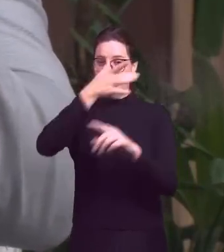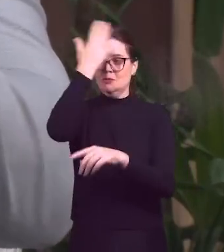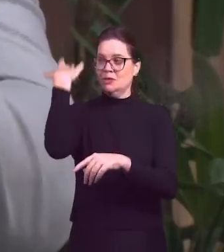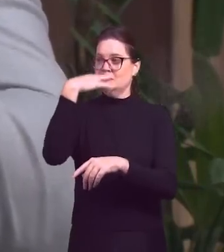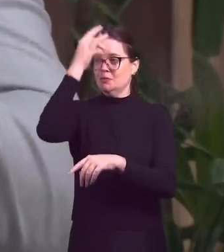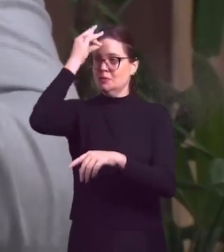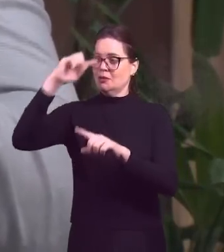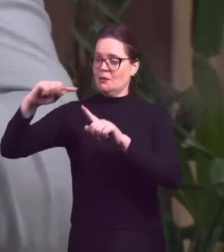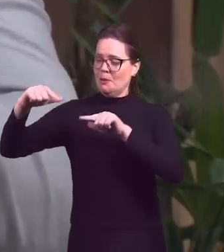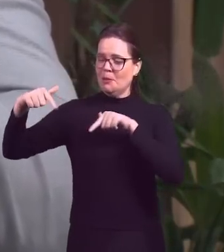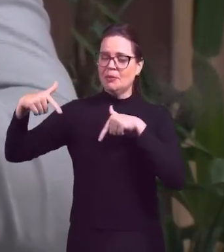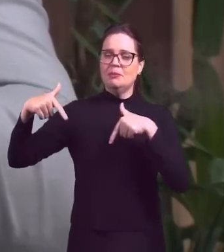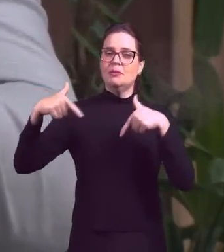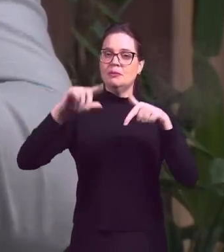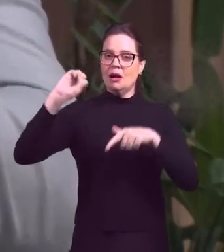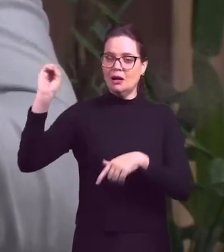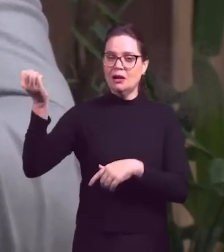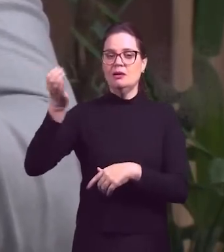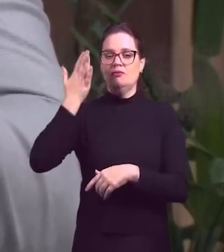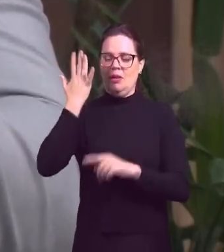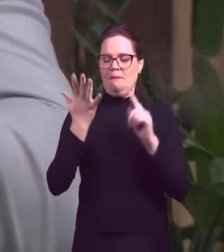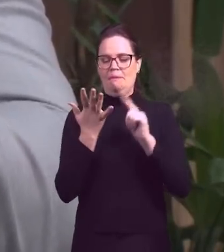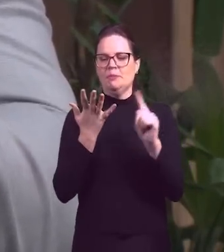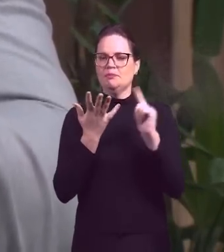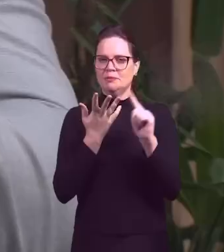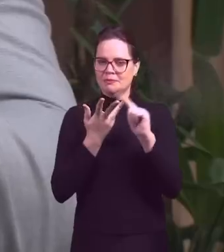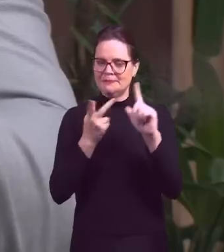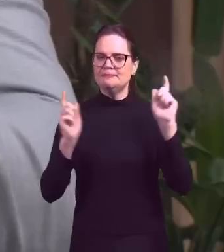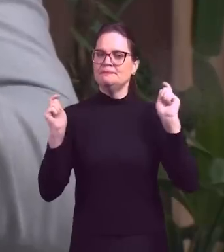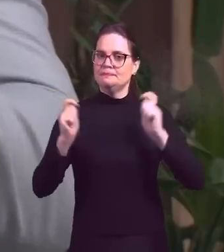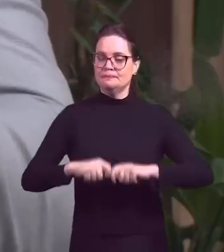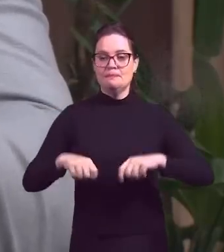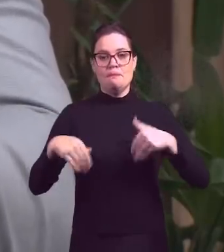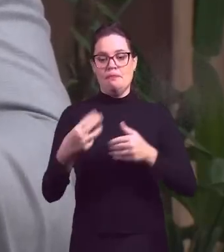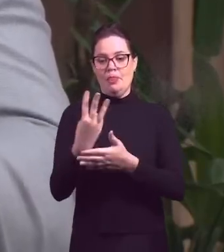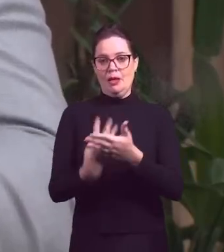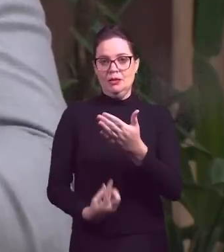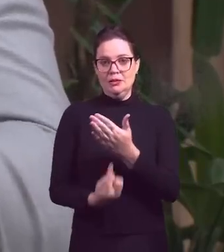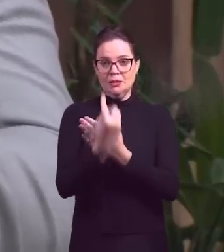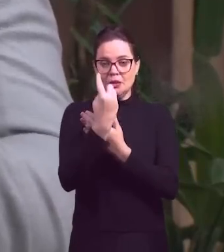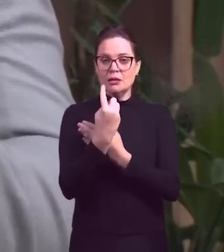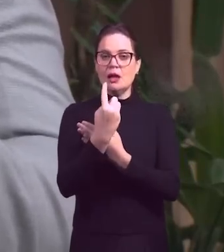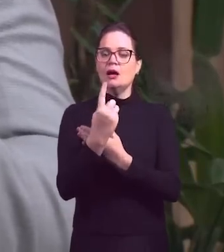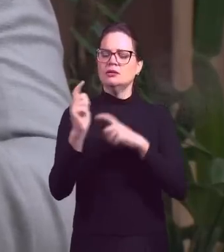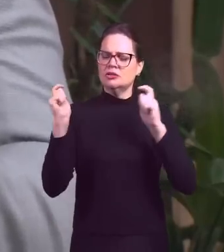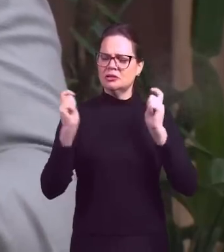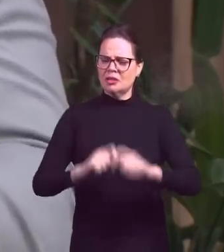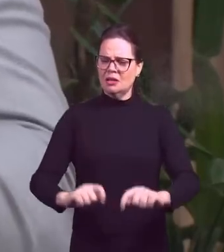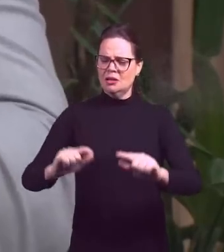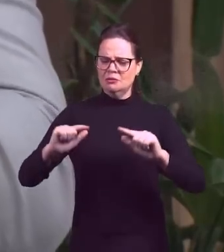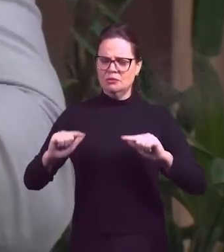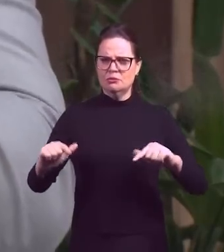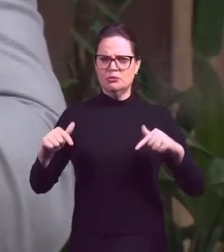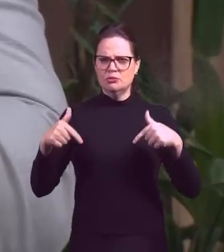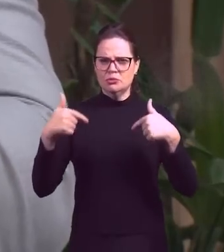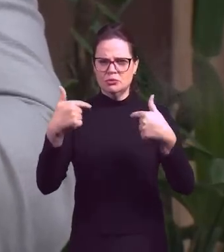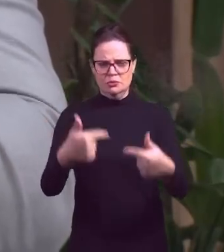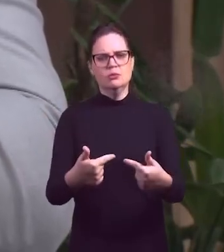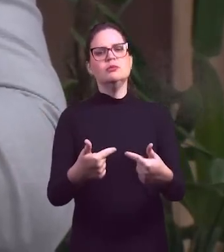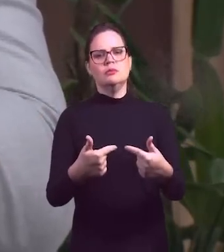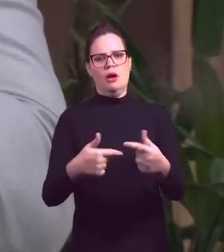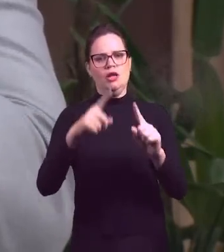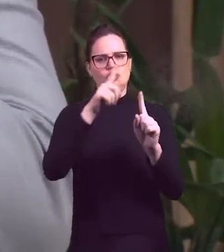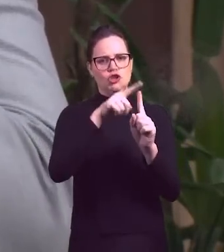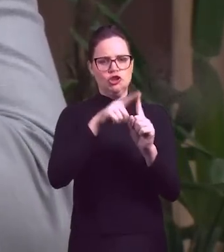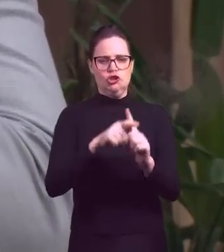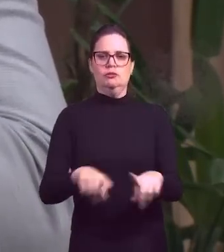seu Espírito, Revelador. nos revela, né? Então, a Trindade revelada, pastor Lourenço, em tipos